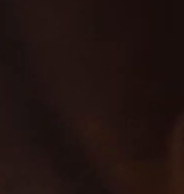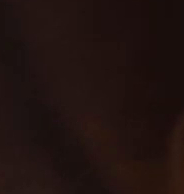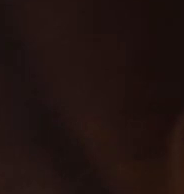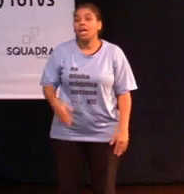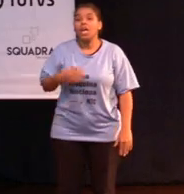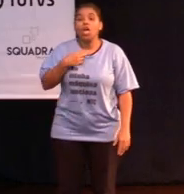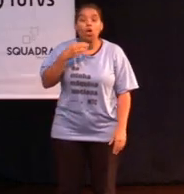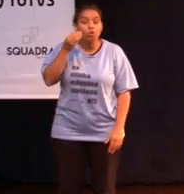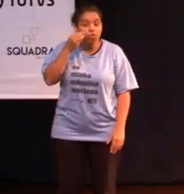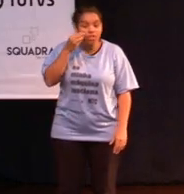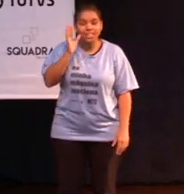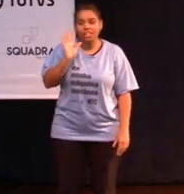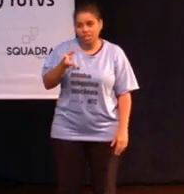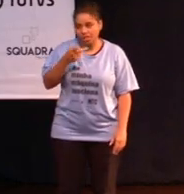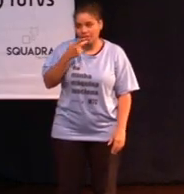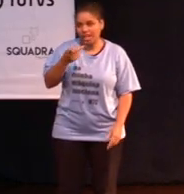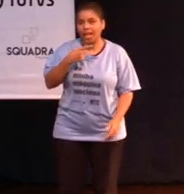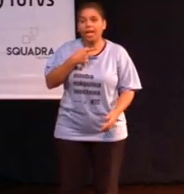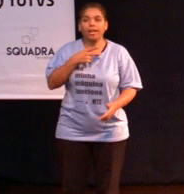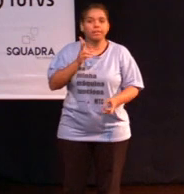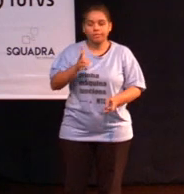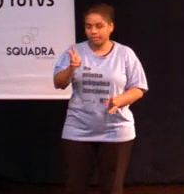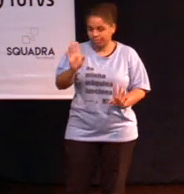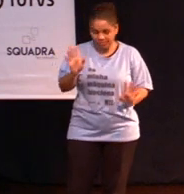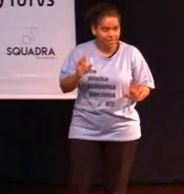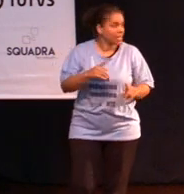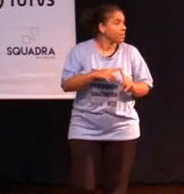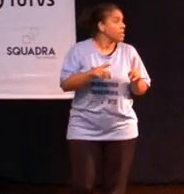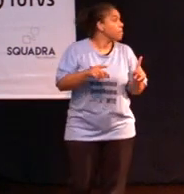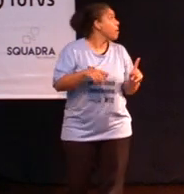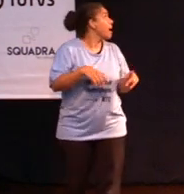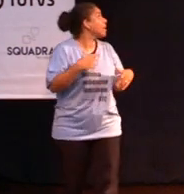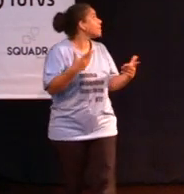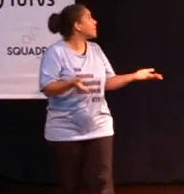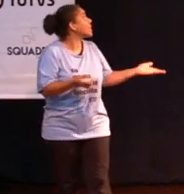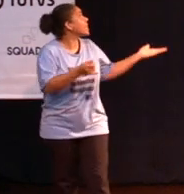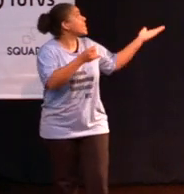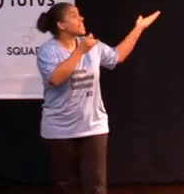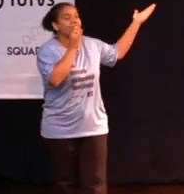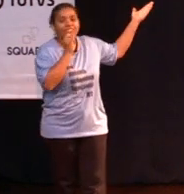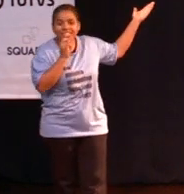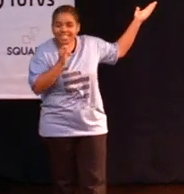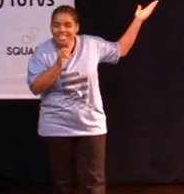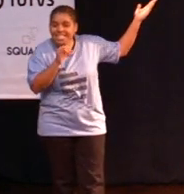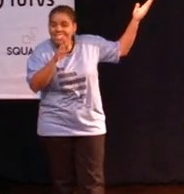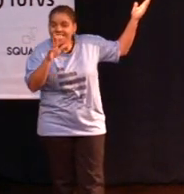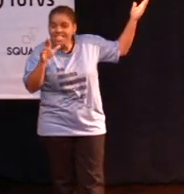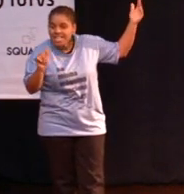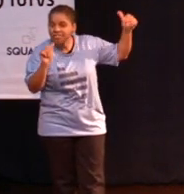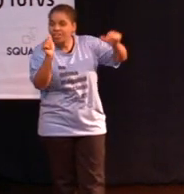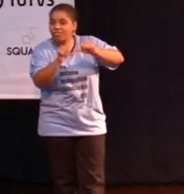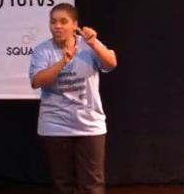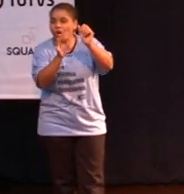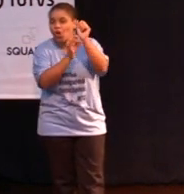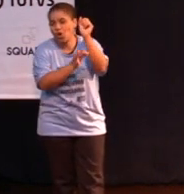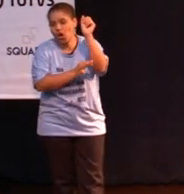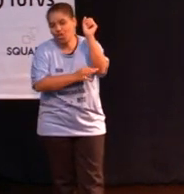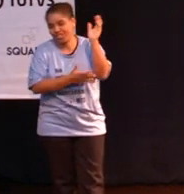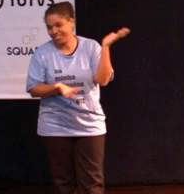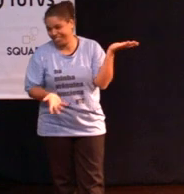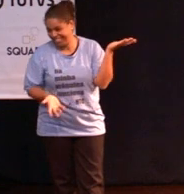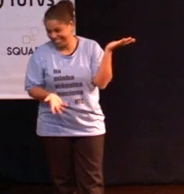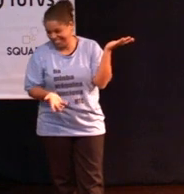do jeito que eu já falei anteriormente então só que infelizmente em fazer o código e para quem duvida alguns fatos